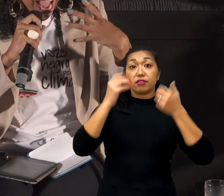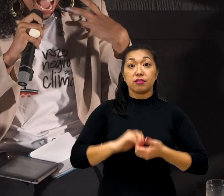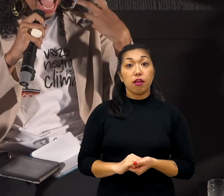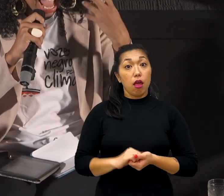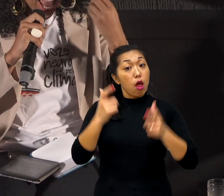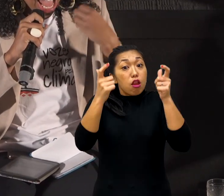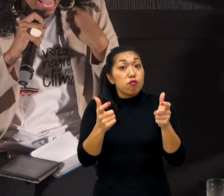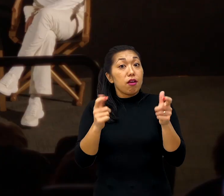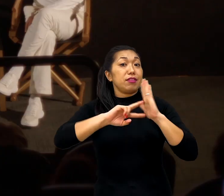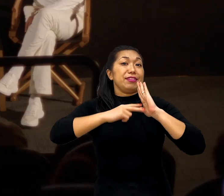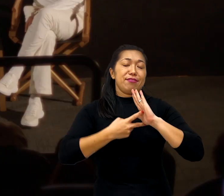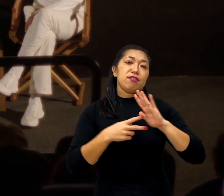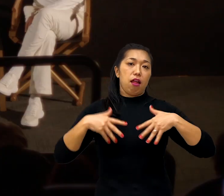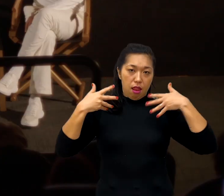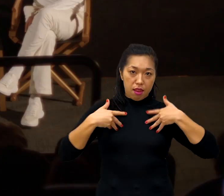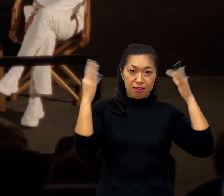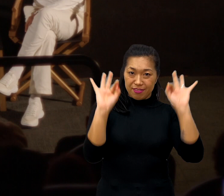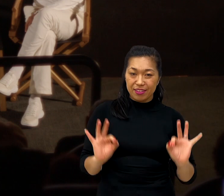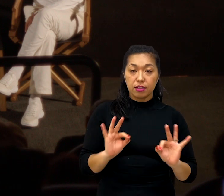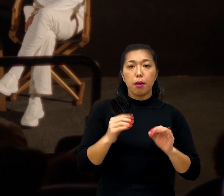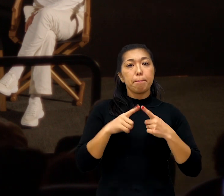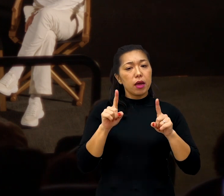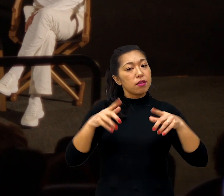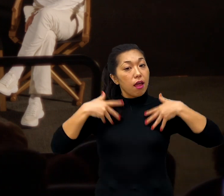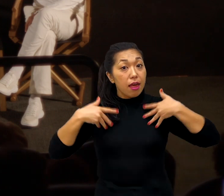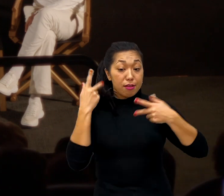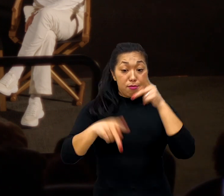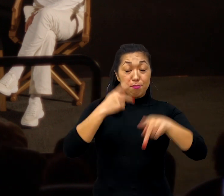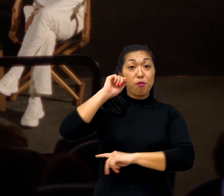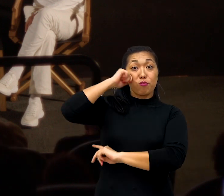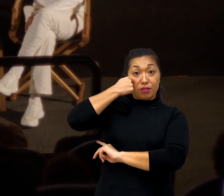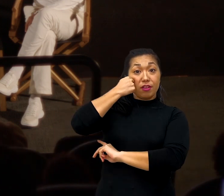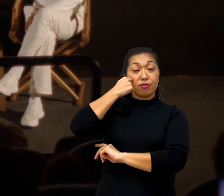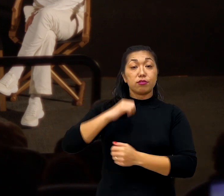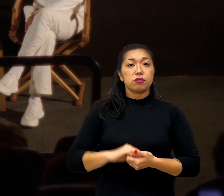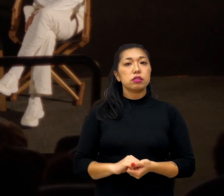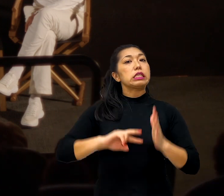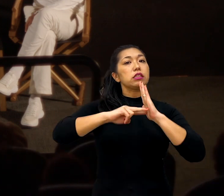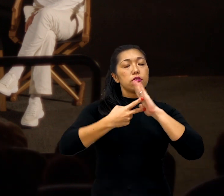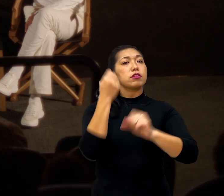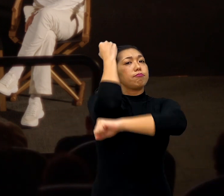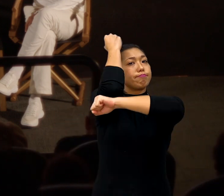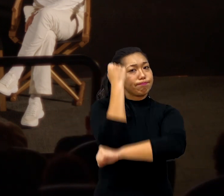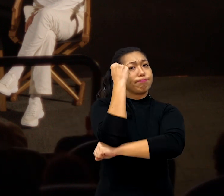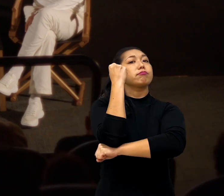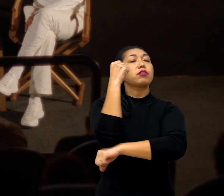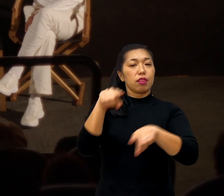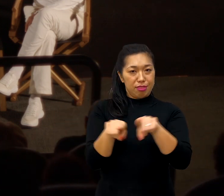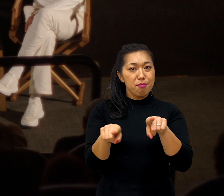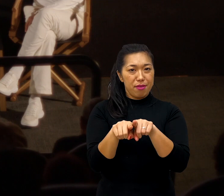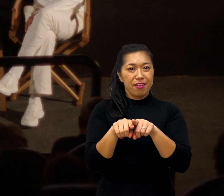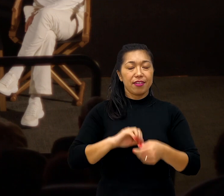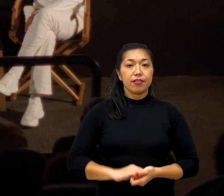E a alegria para o povo negro é uma forma da gente resistir. Quando a